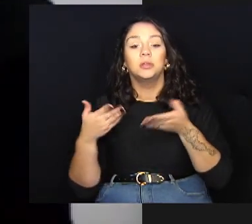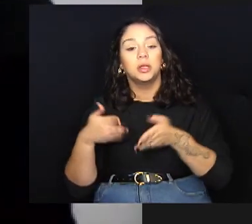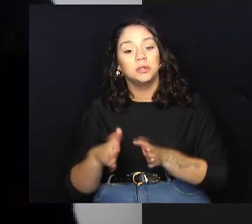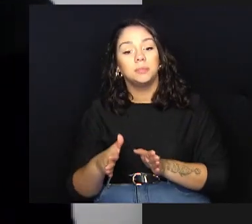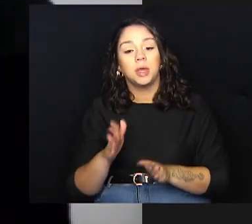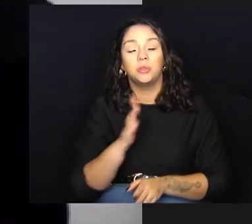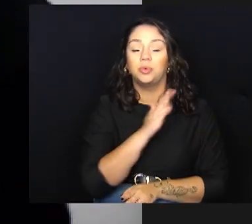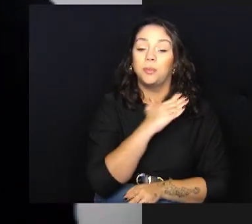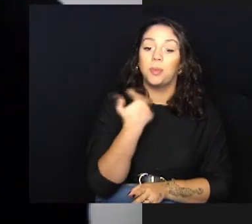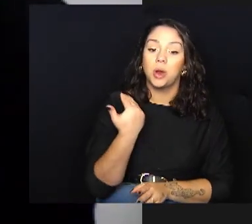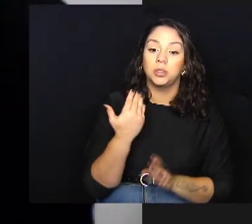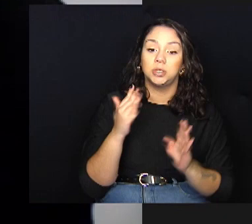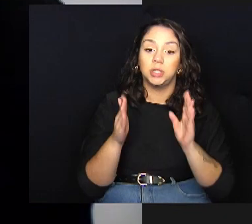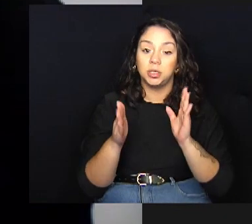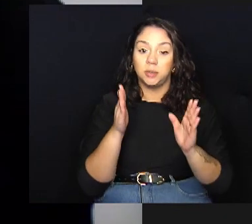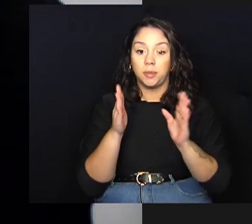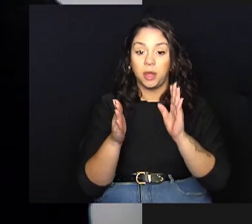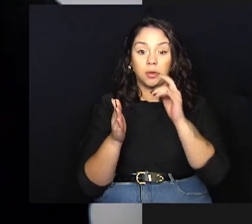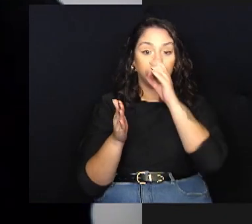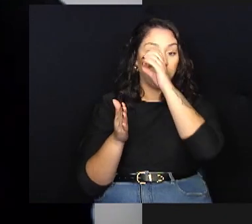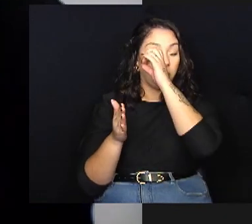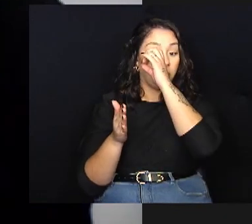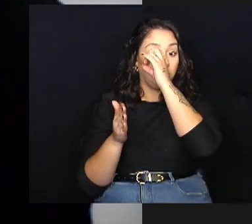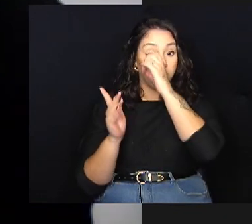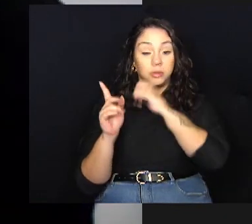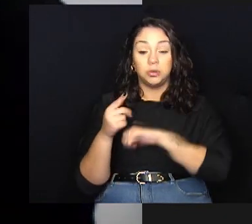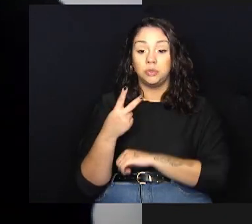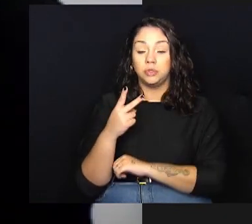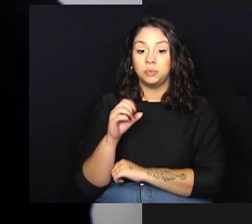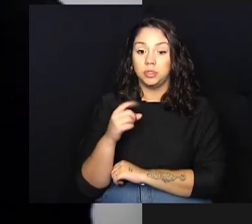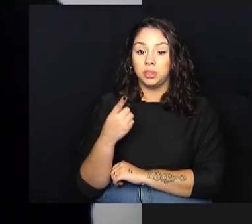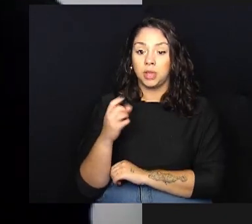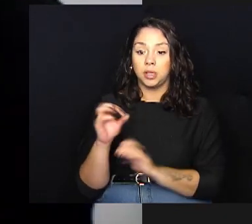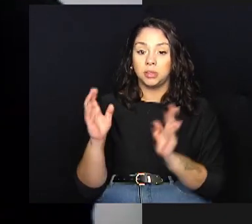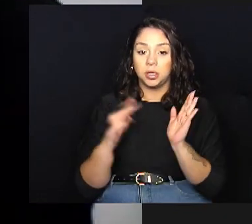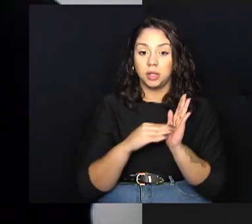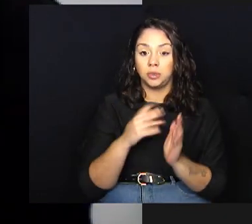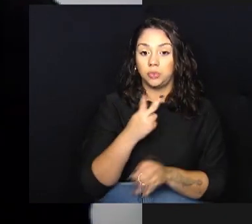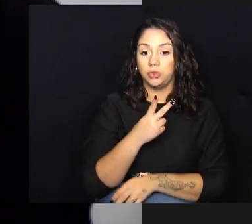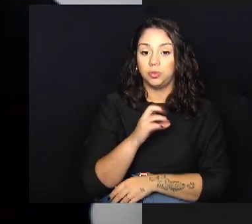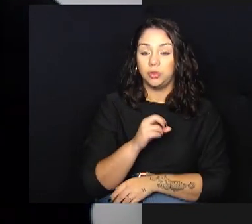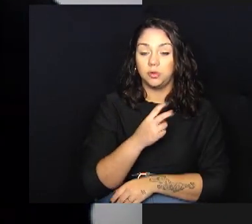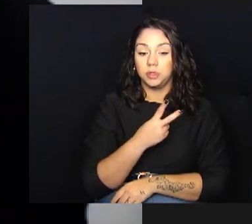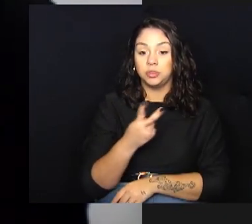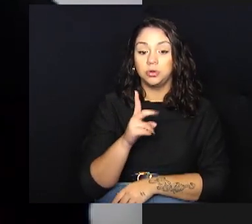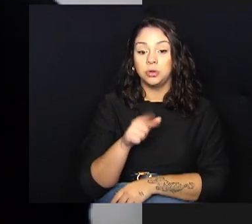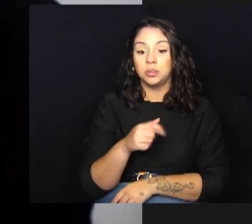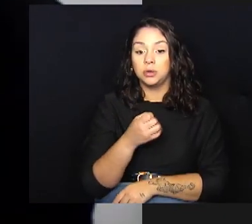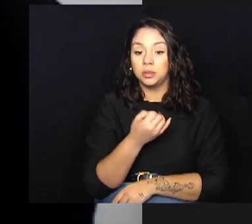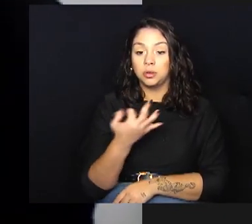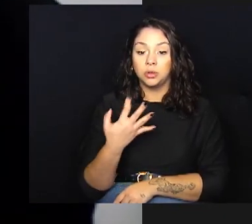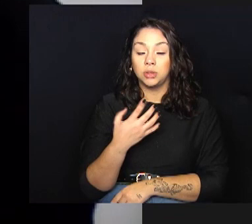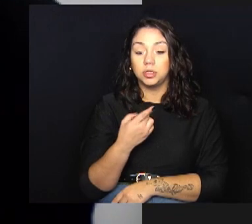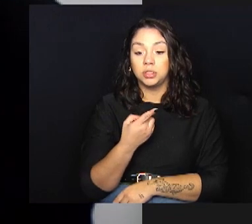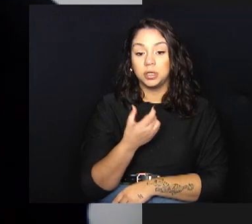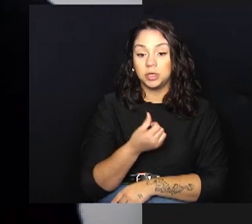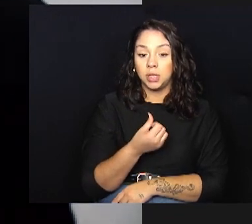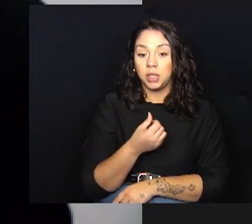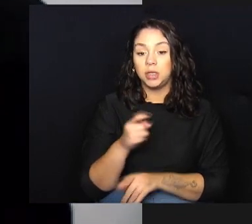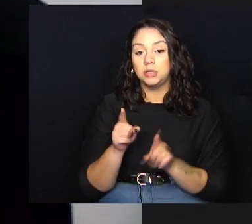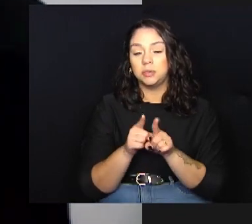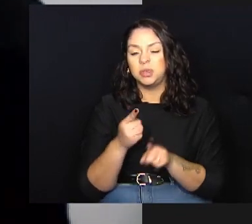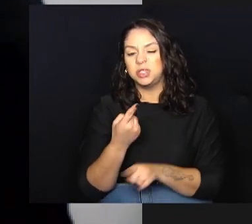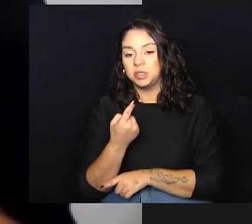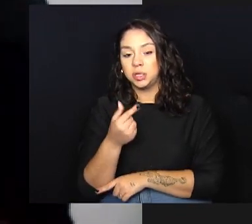e óbitos nesse período é de 2010 a 2022 foi da ordem de 16 17 milhões né então